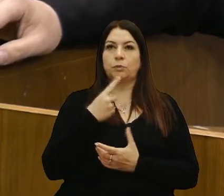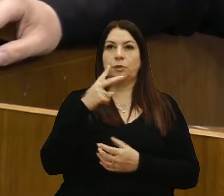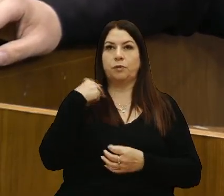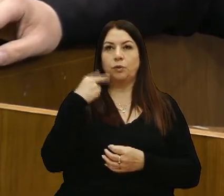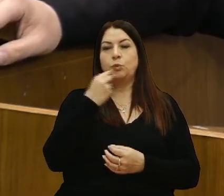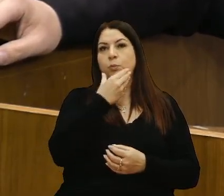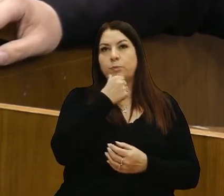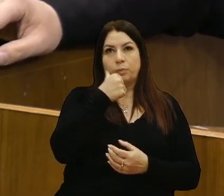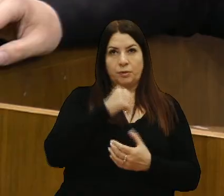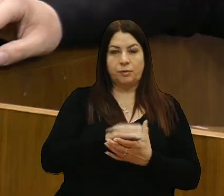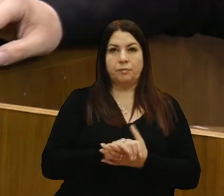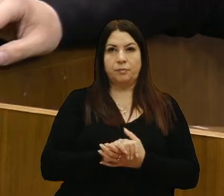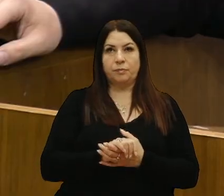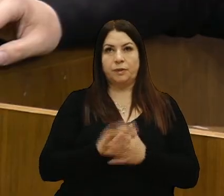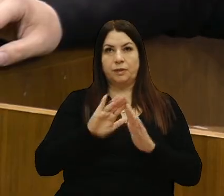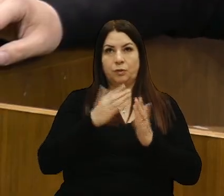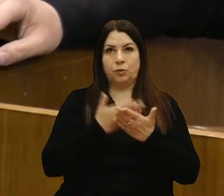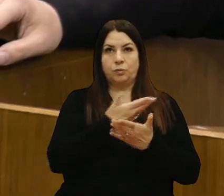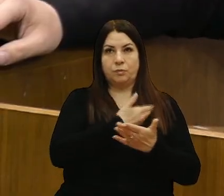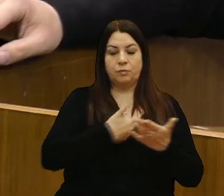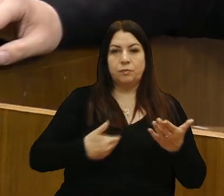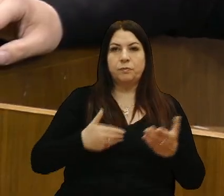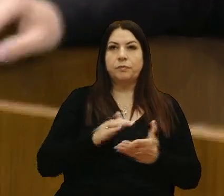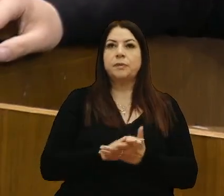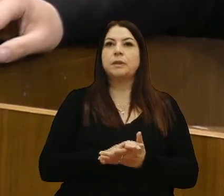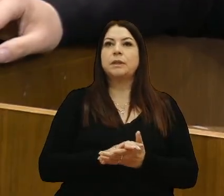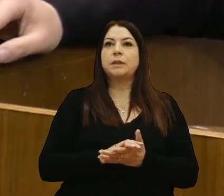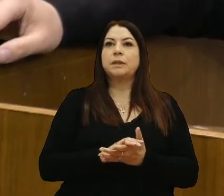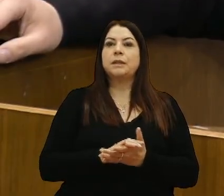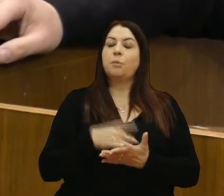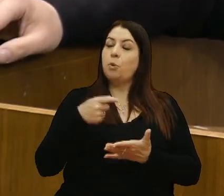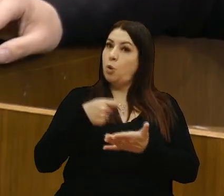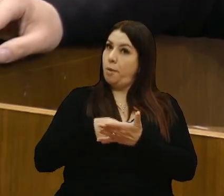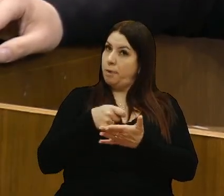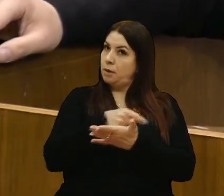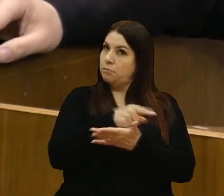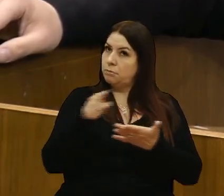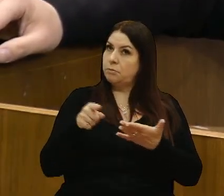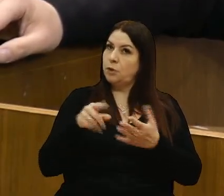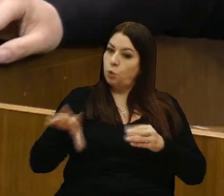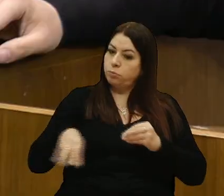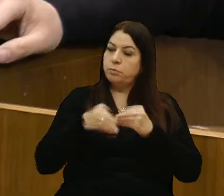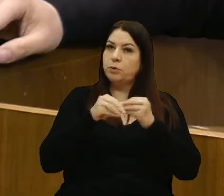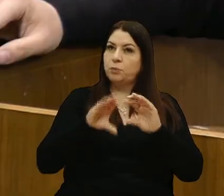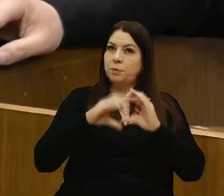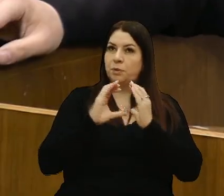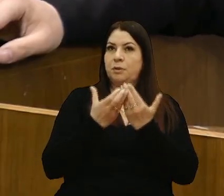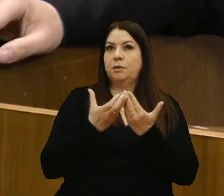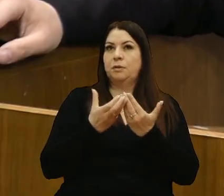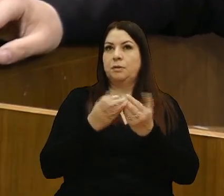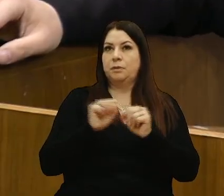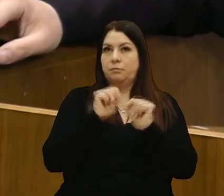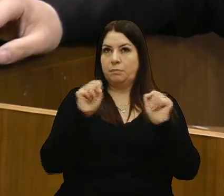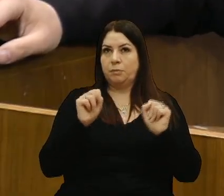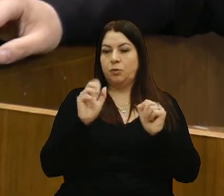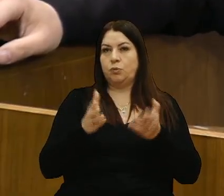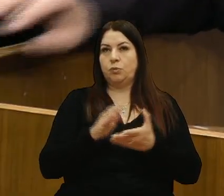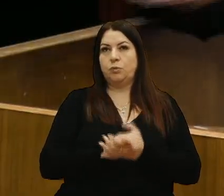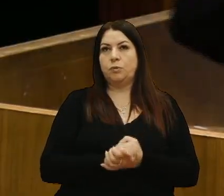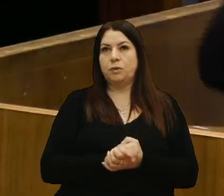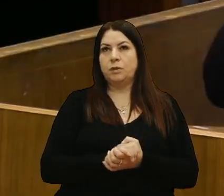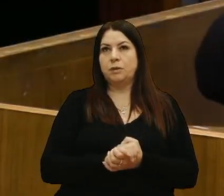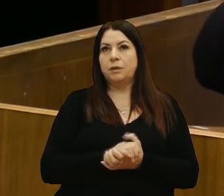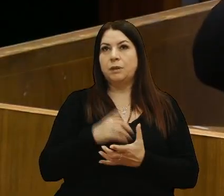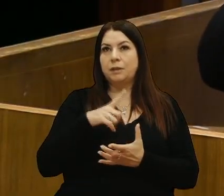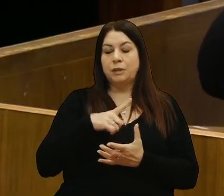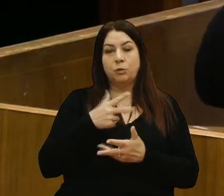vereadores e vereadoras que viemos de escola pública, temos a obrigação de nos somar com a comunidade nessa manhã de hoje. E